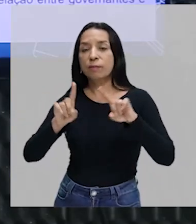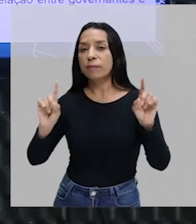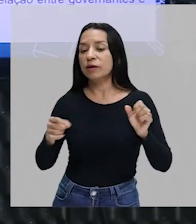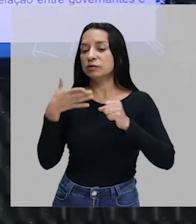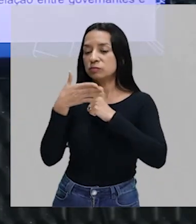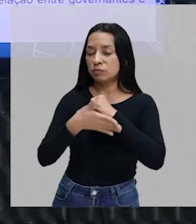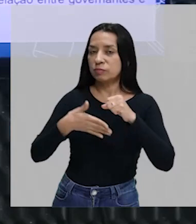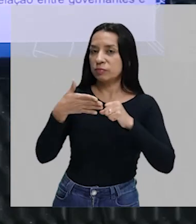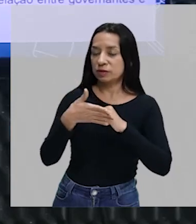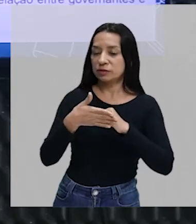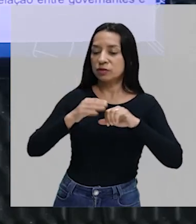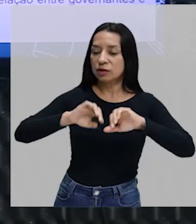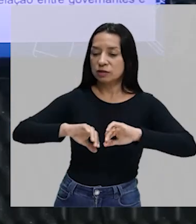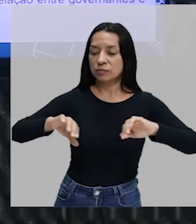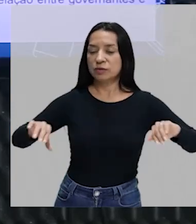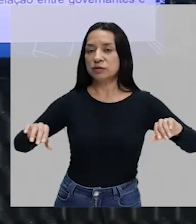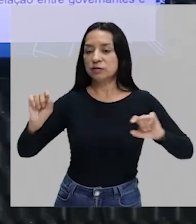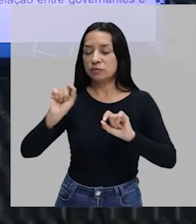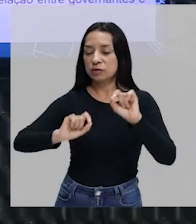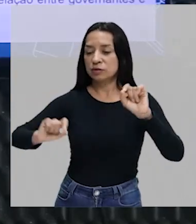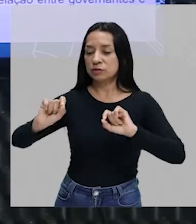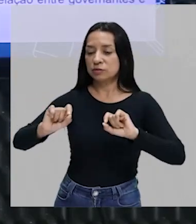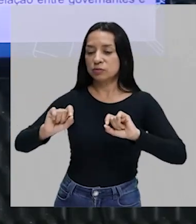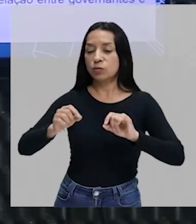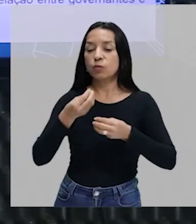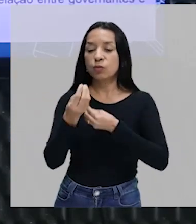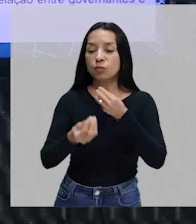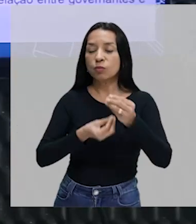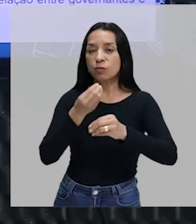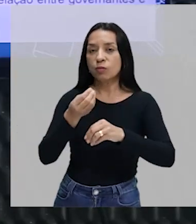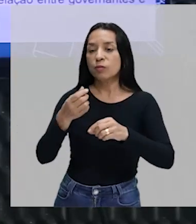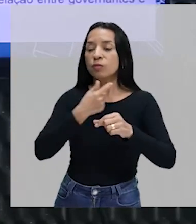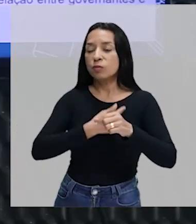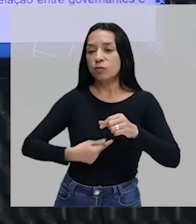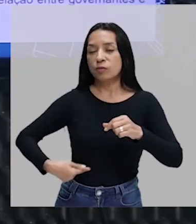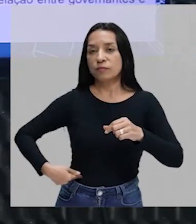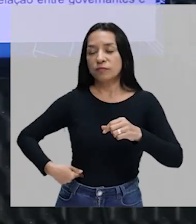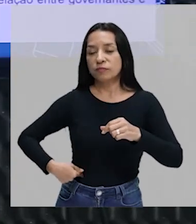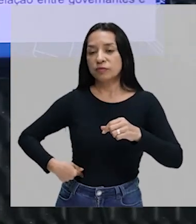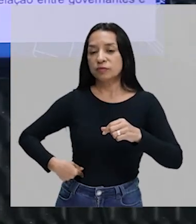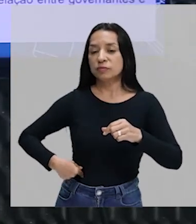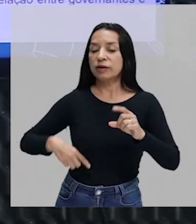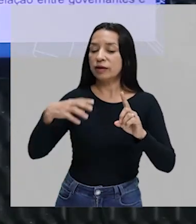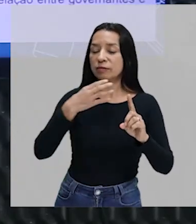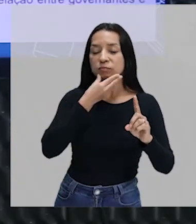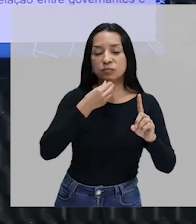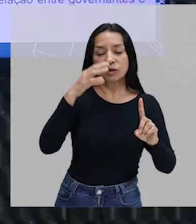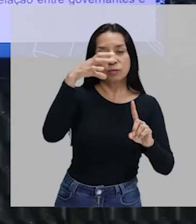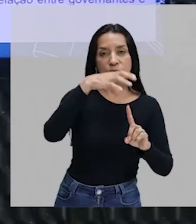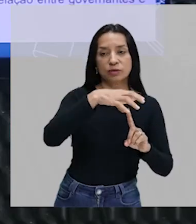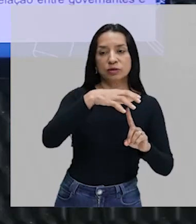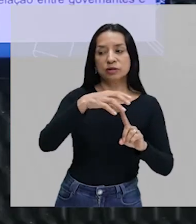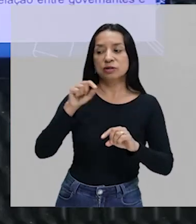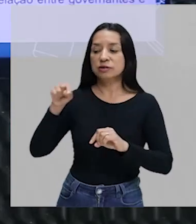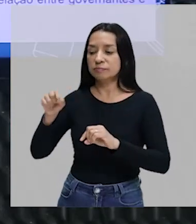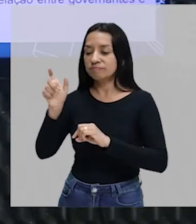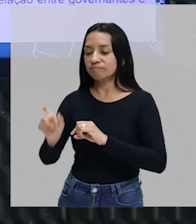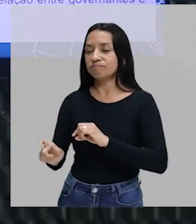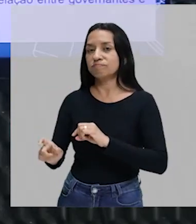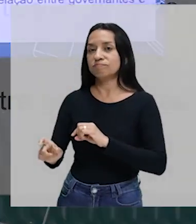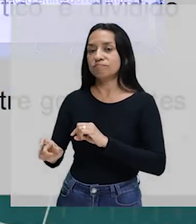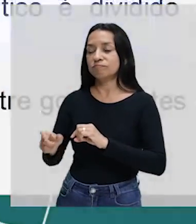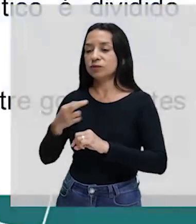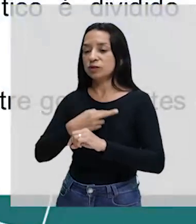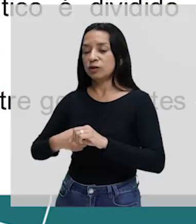Existe como forma de governo a monarquia e também a república. São as chamadas formas clássicas de governo